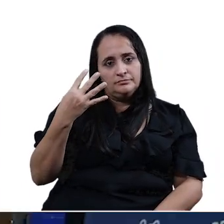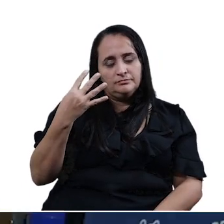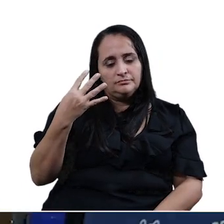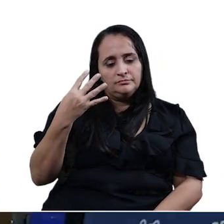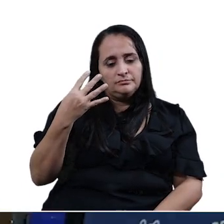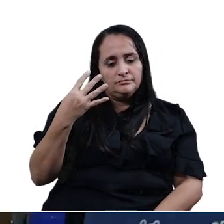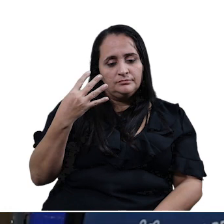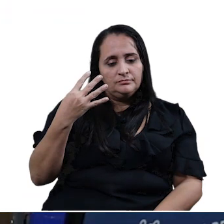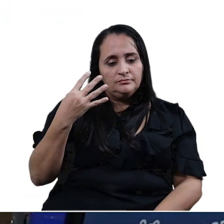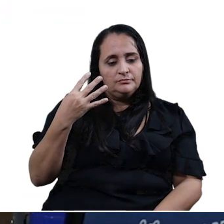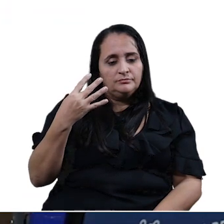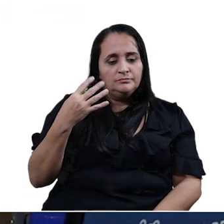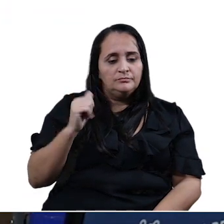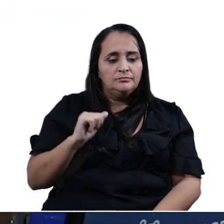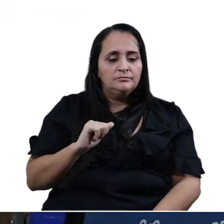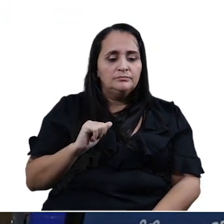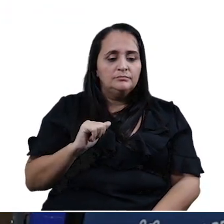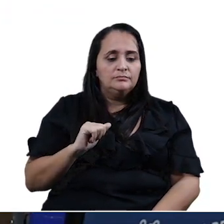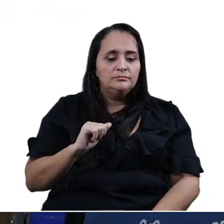564.